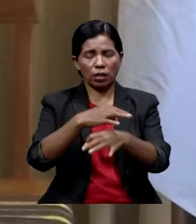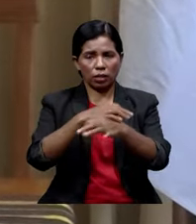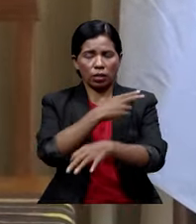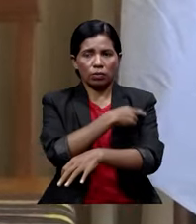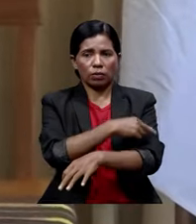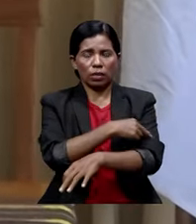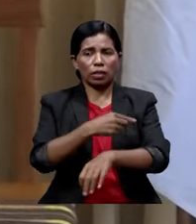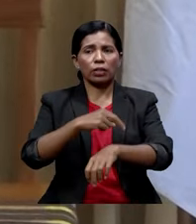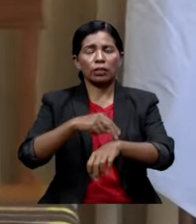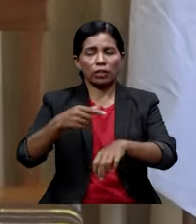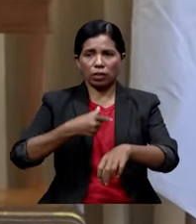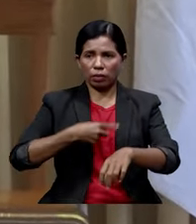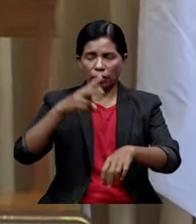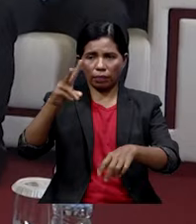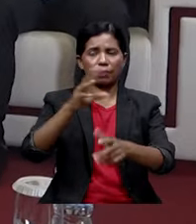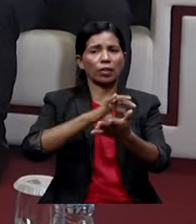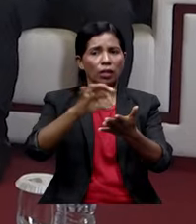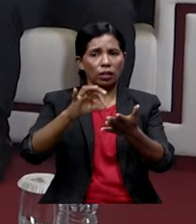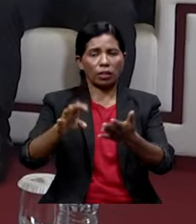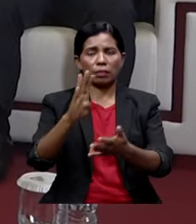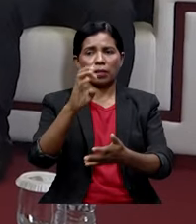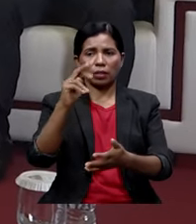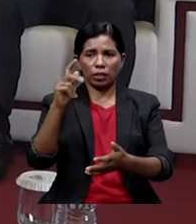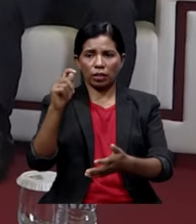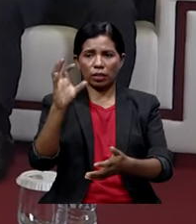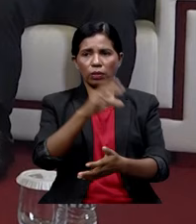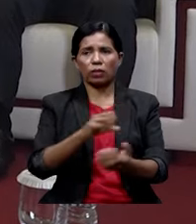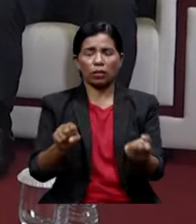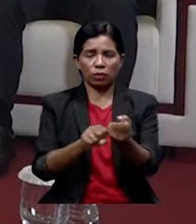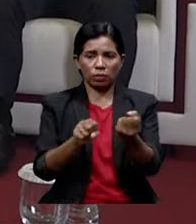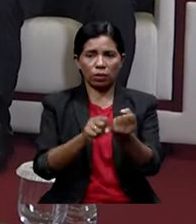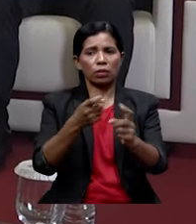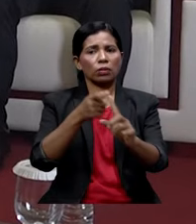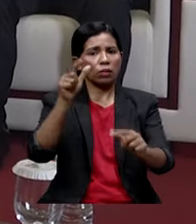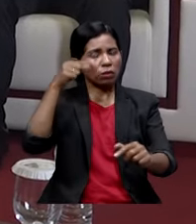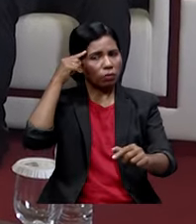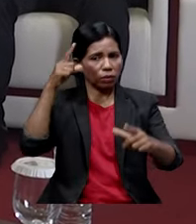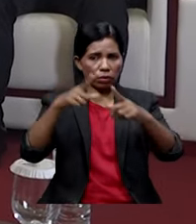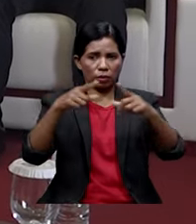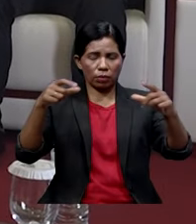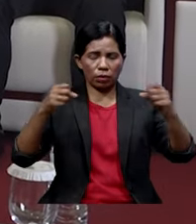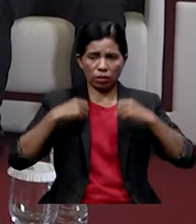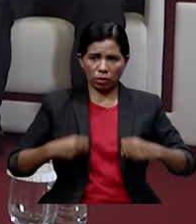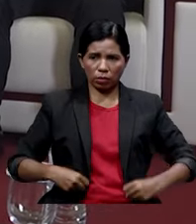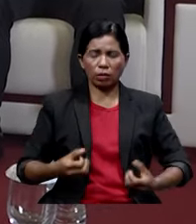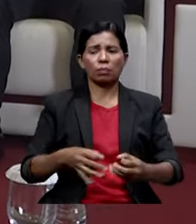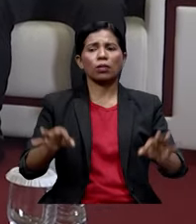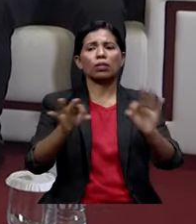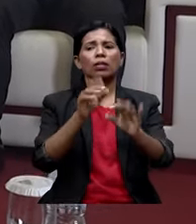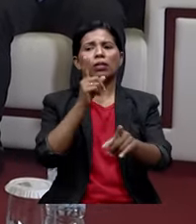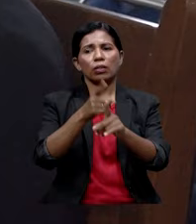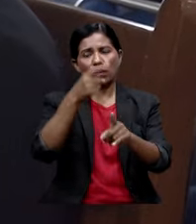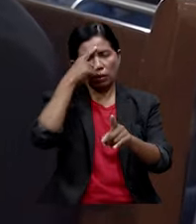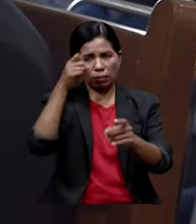Guido Valadares. A fim assina acordo Benedito Freitas Chateten, apoio o governo do Japão para o setor saúde e importante tebes,